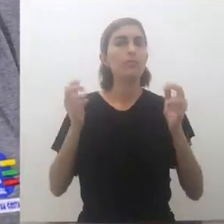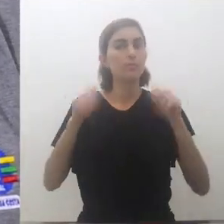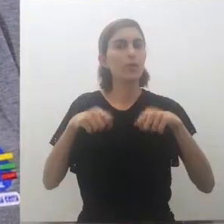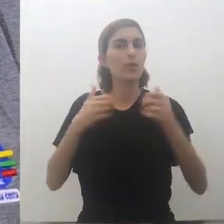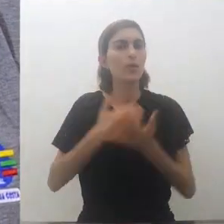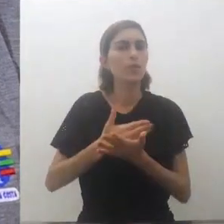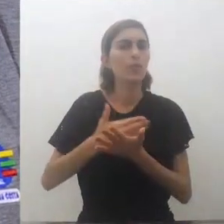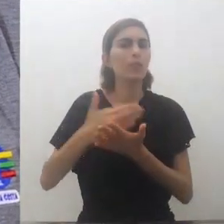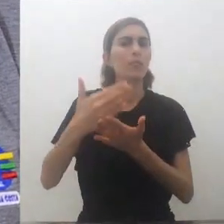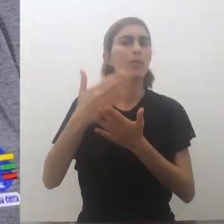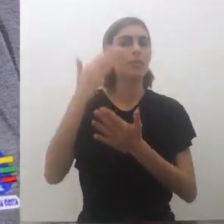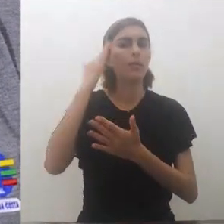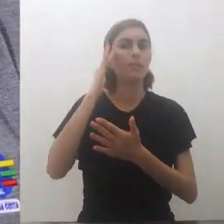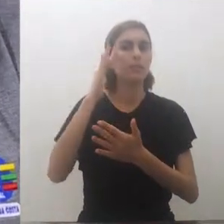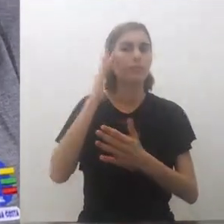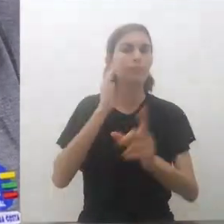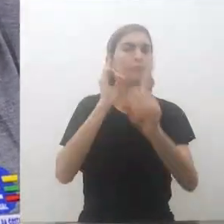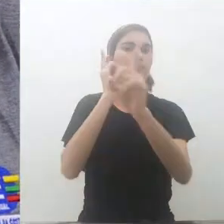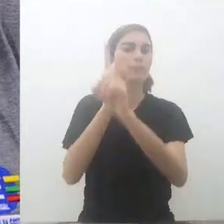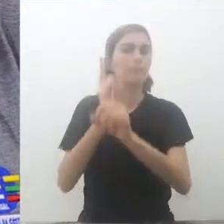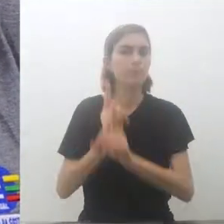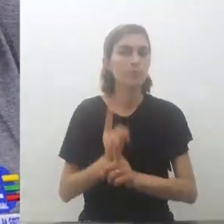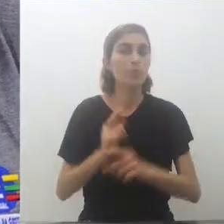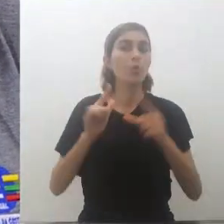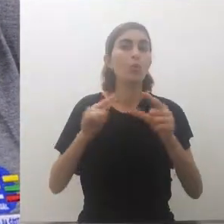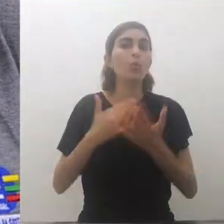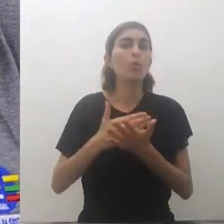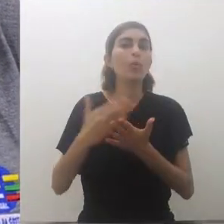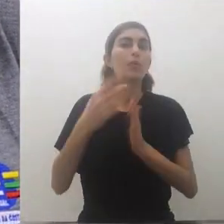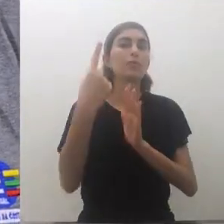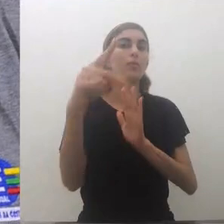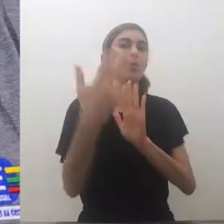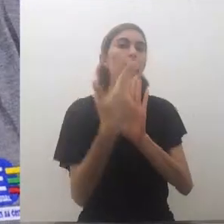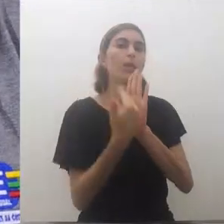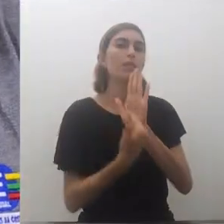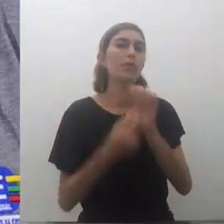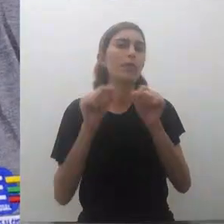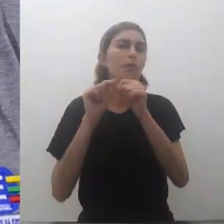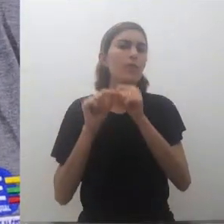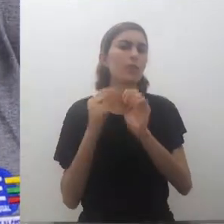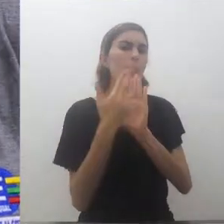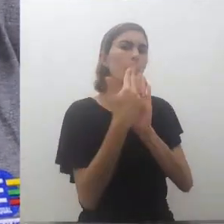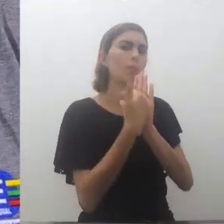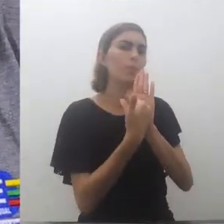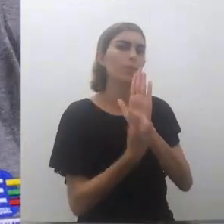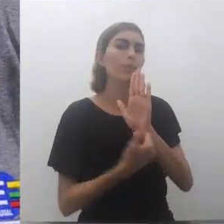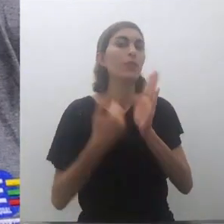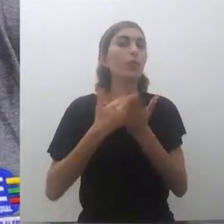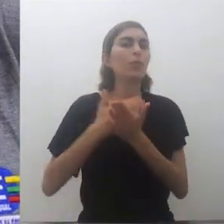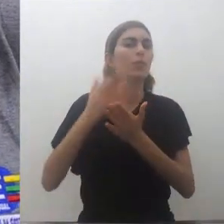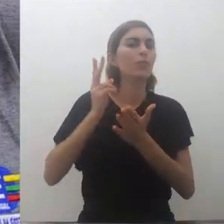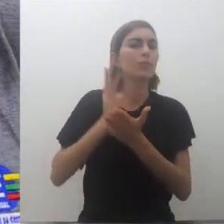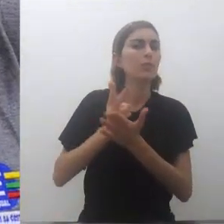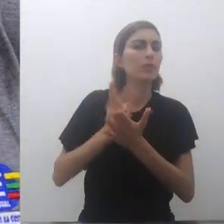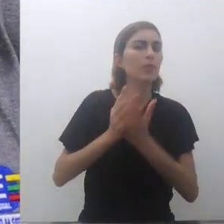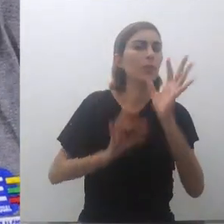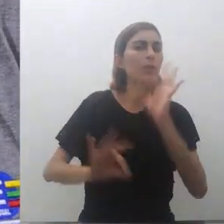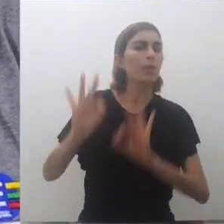a identificar por onde começar seu desenho. Comece sempre pelo arranjo